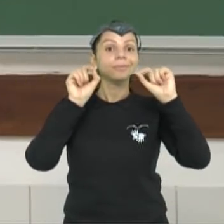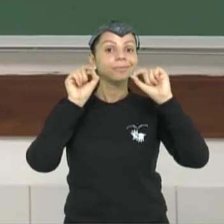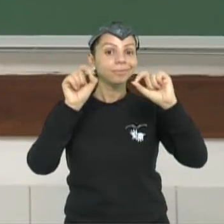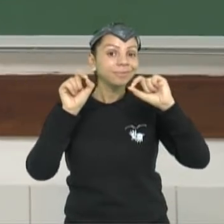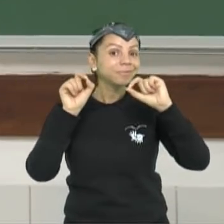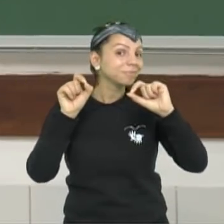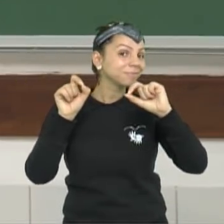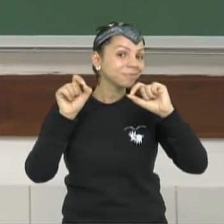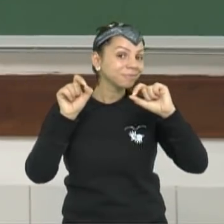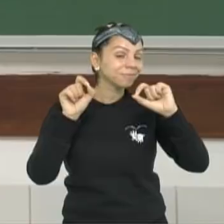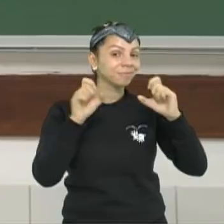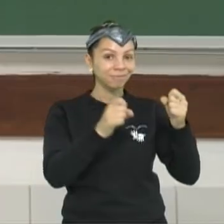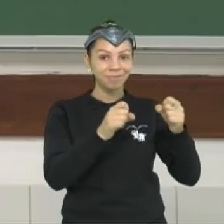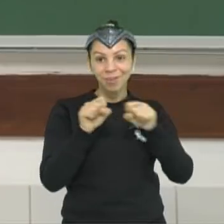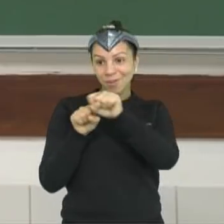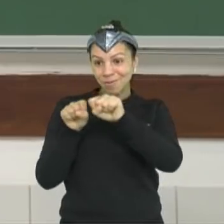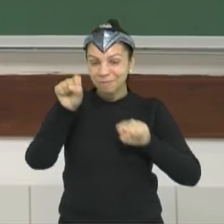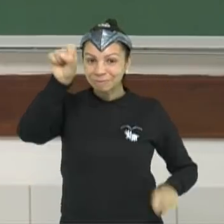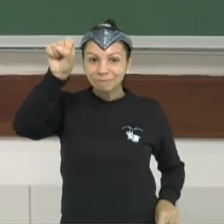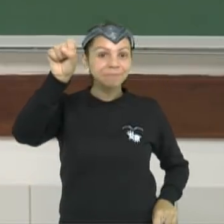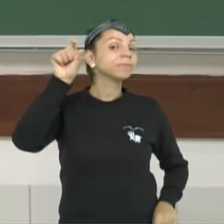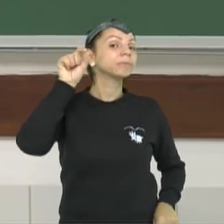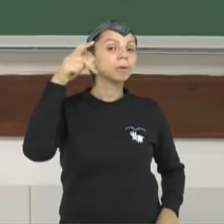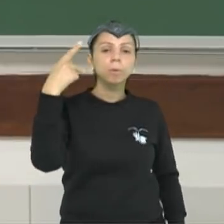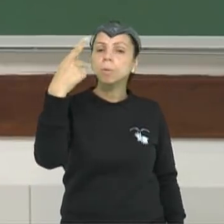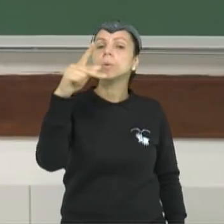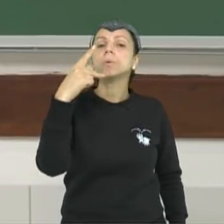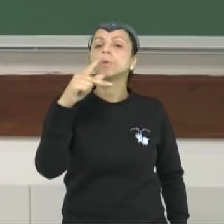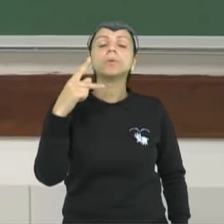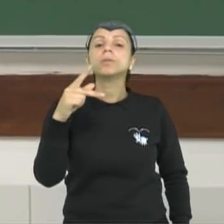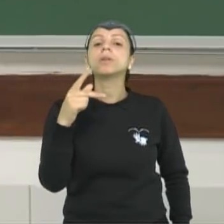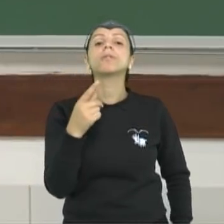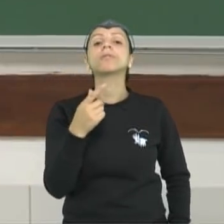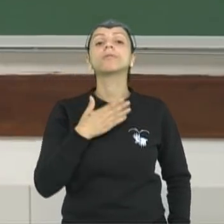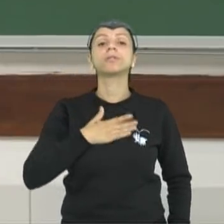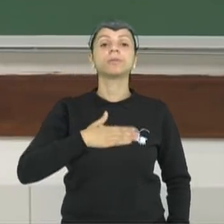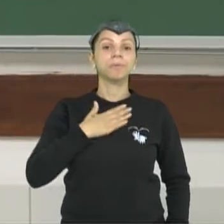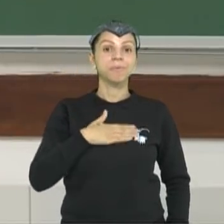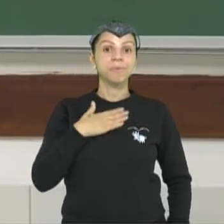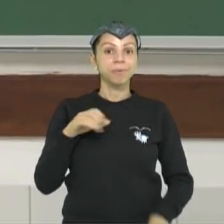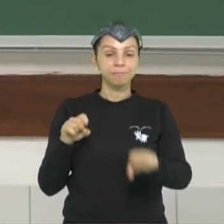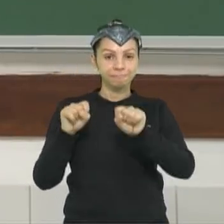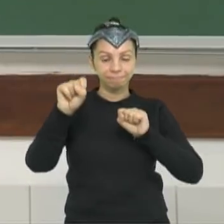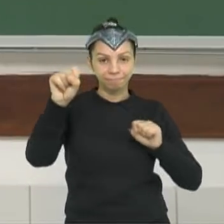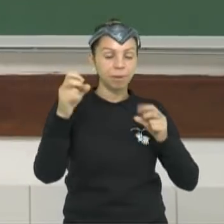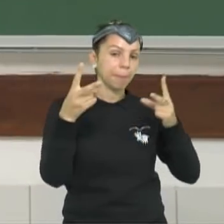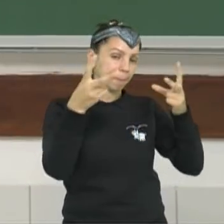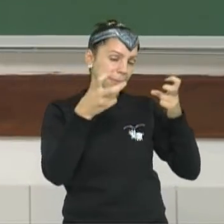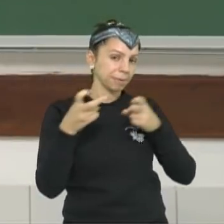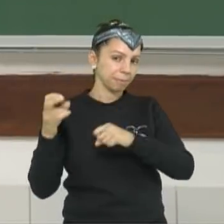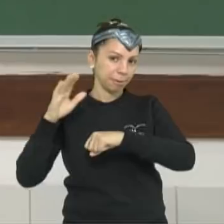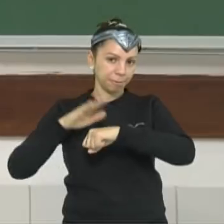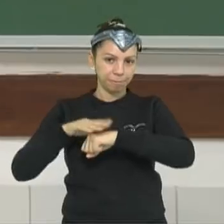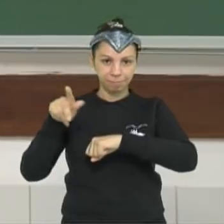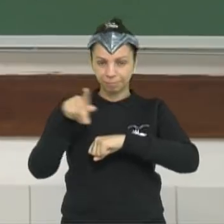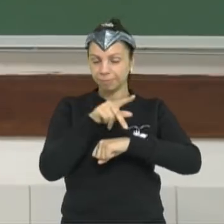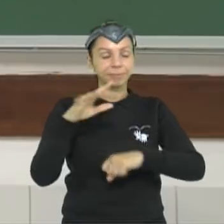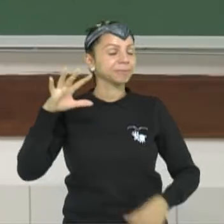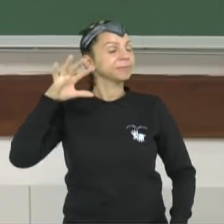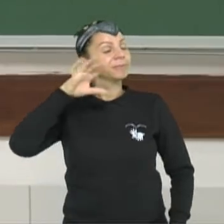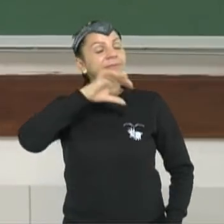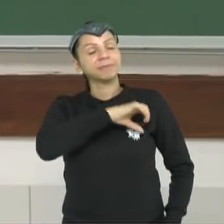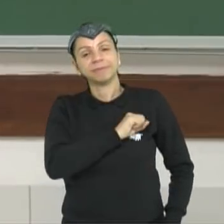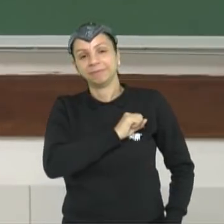nossos super-heróis. Qual é o seu super-herói favorito? Você já percebeu que a teacher tem uma aqui que ela ama,